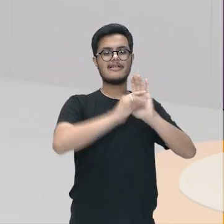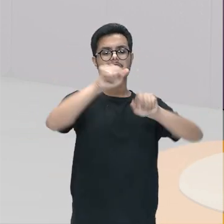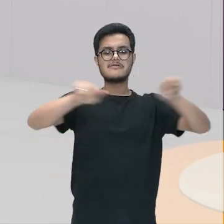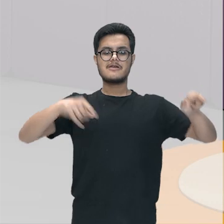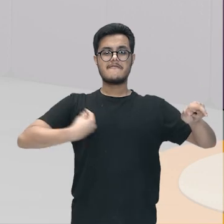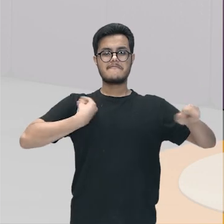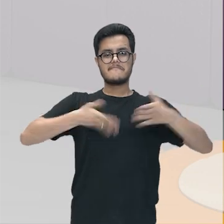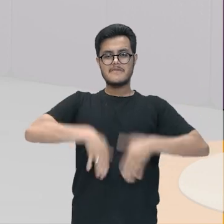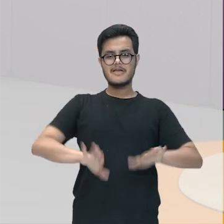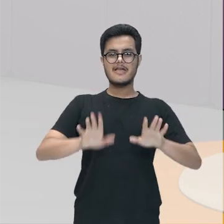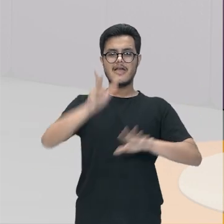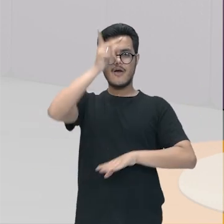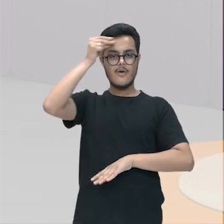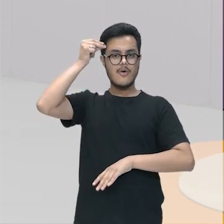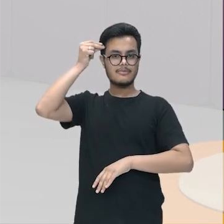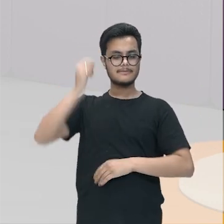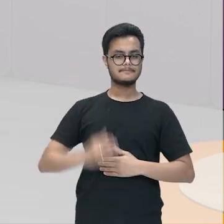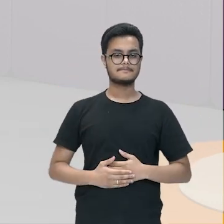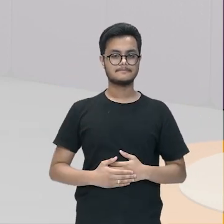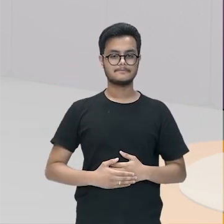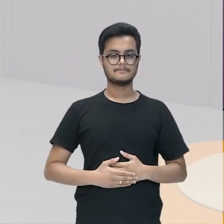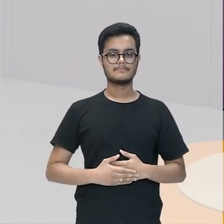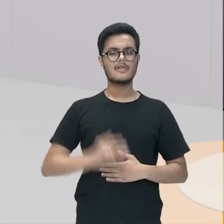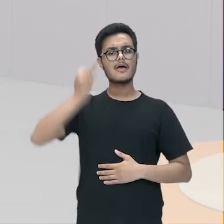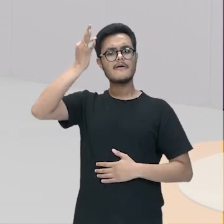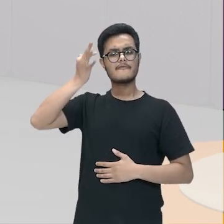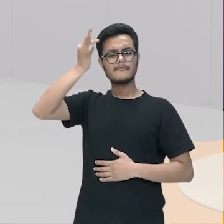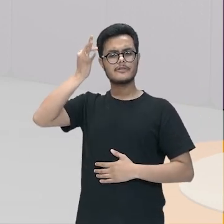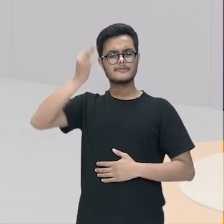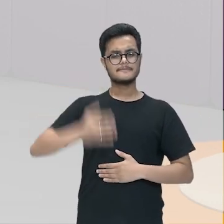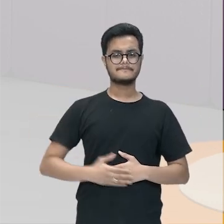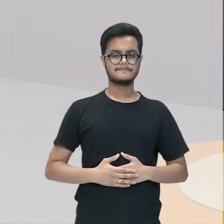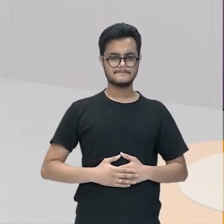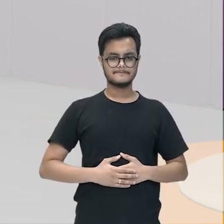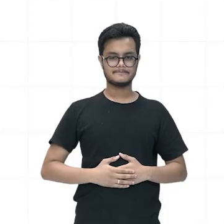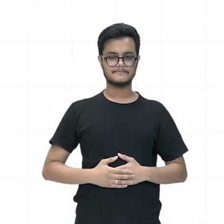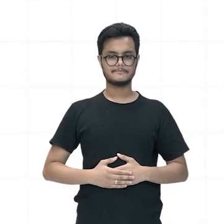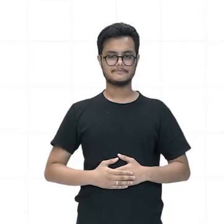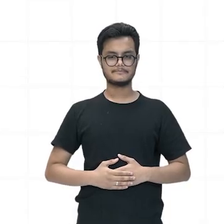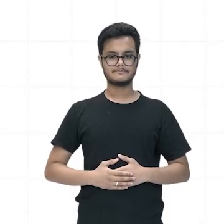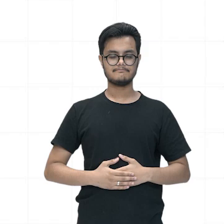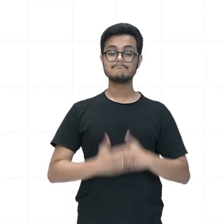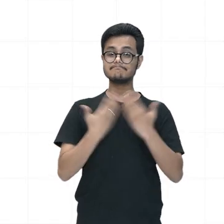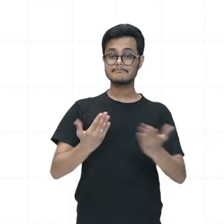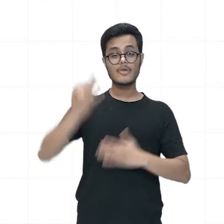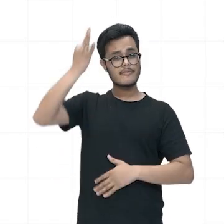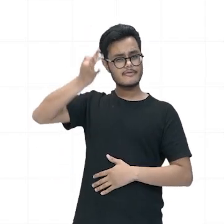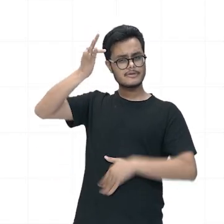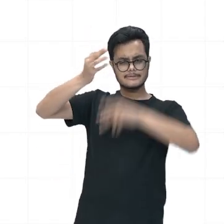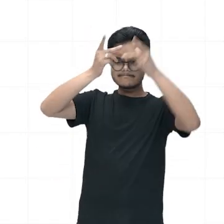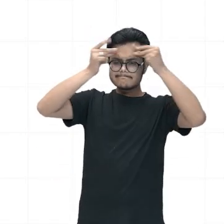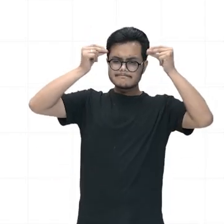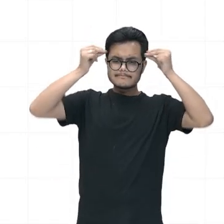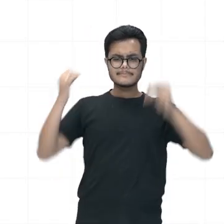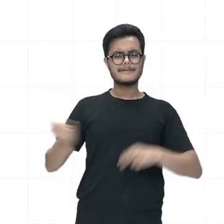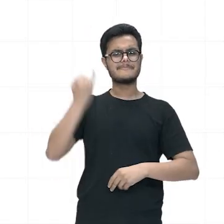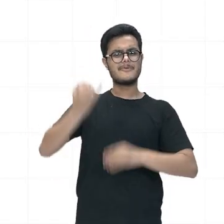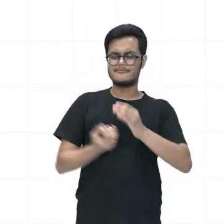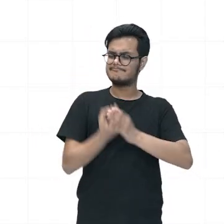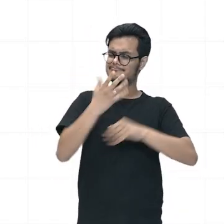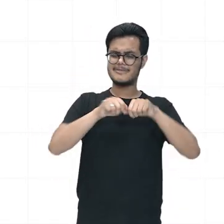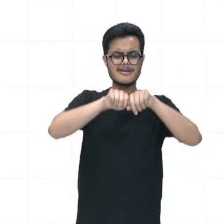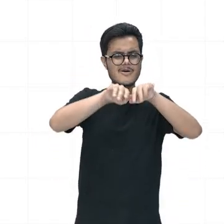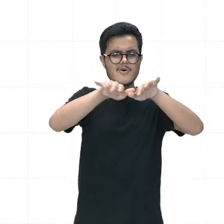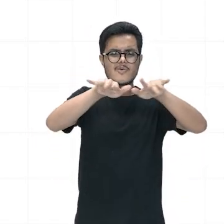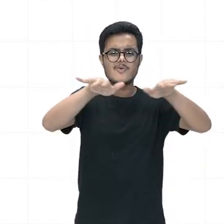ser um cidadão nato. Vamos falar agora, então, um pouco sobre a filosofia. Acompanha ali comigo. A filosofia grega foi o fundamento